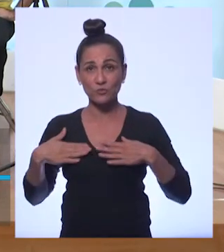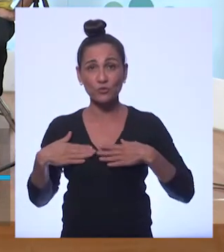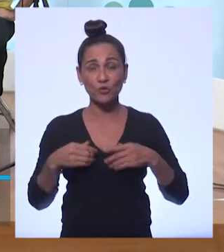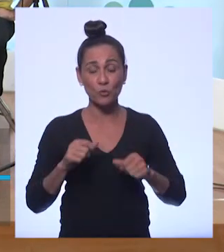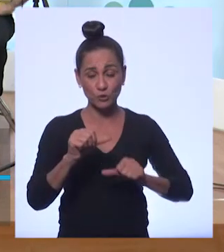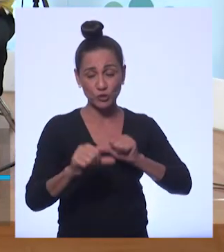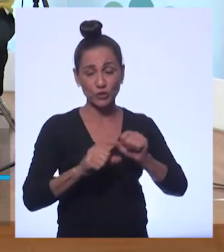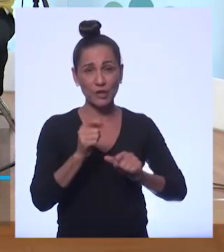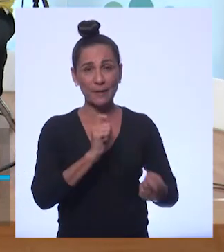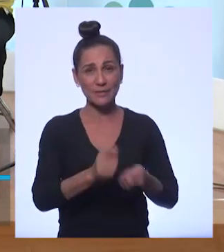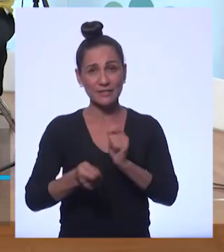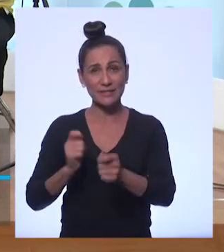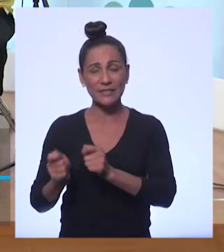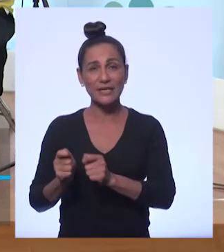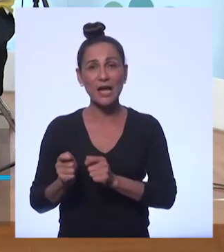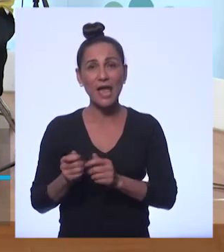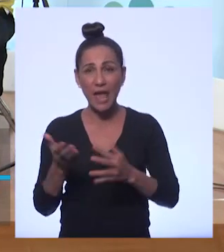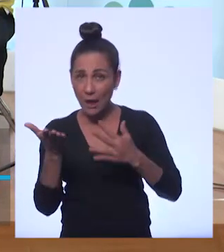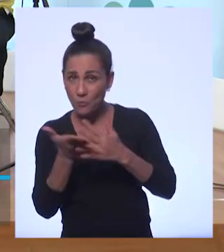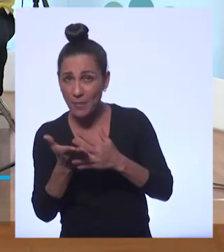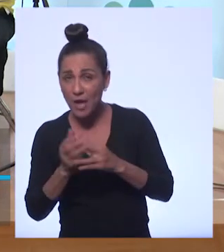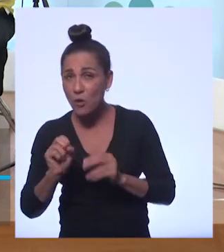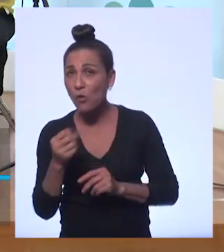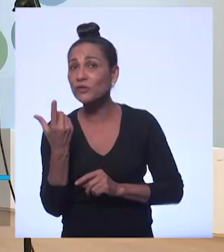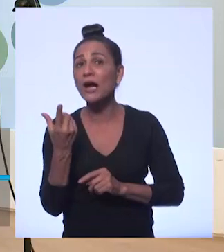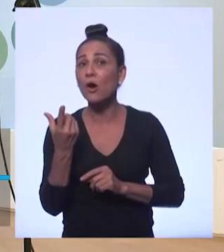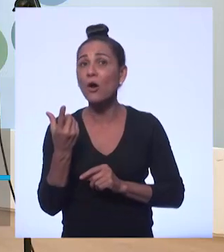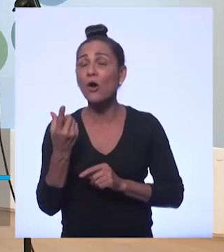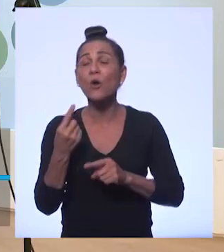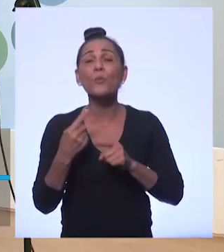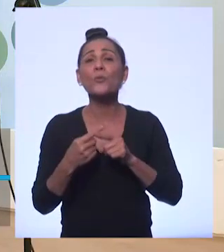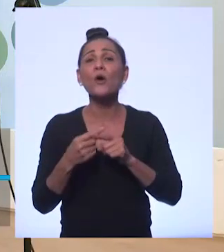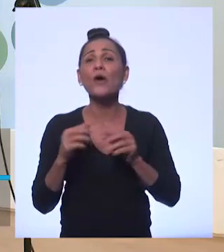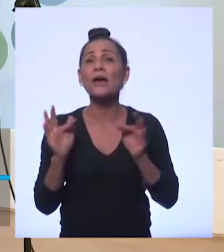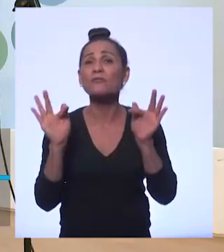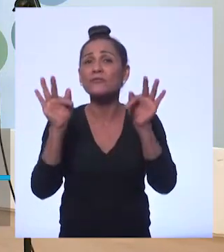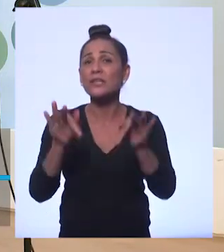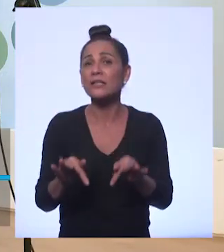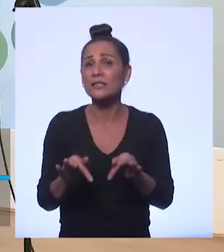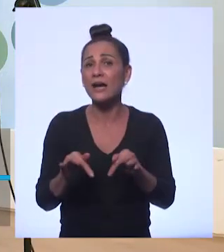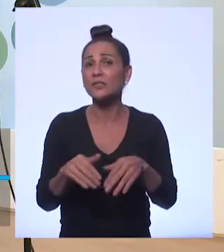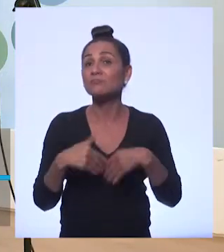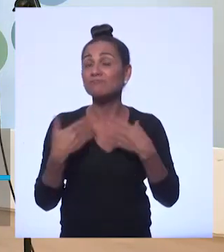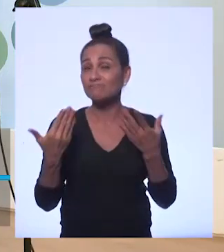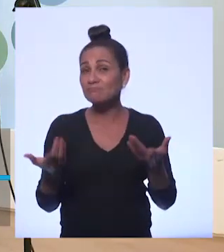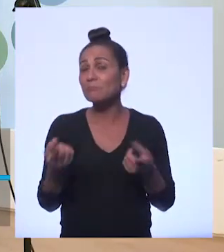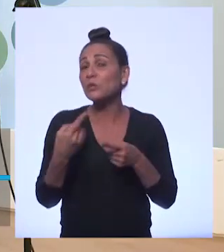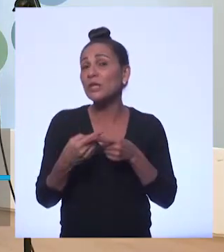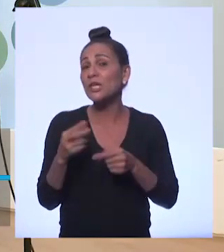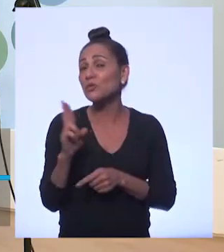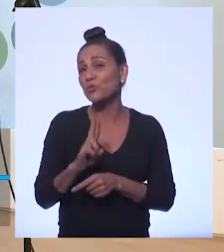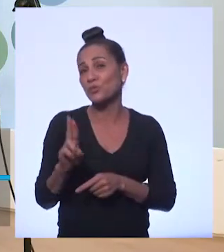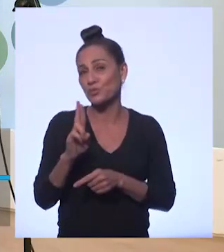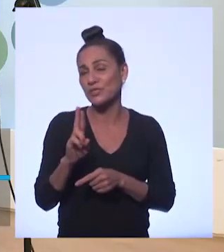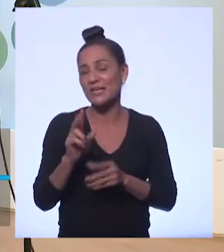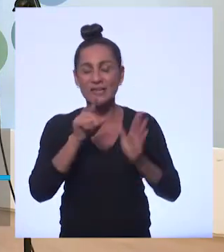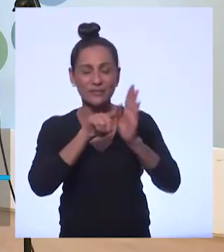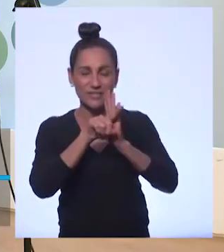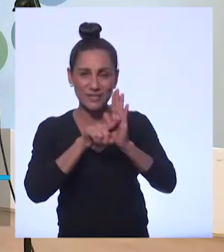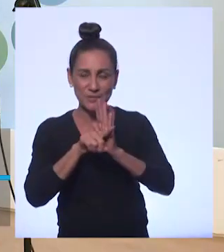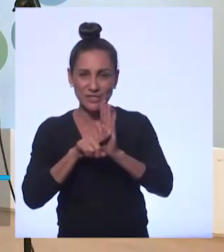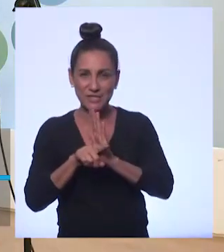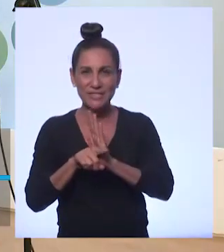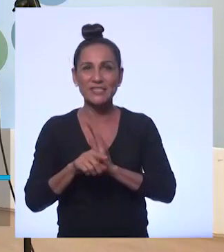bateria, né? É um meio ou não? Qual é a finalidade disso? Então, nessa pesquisa que eu